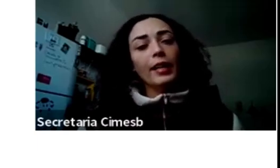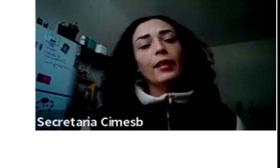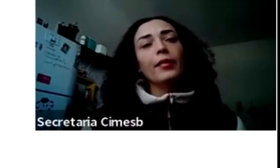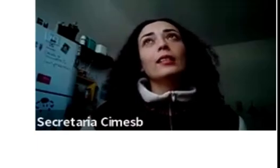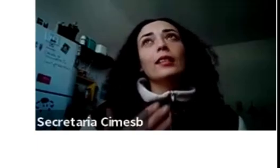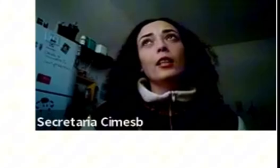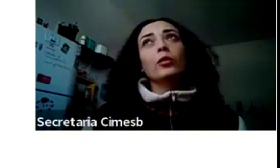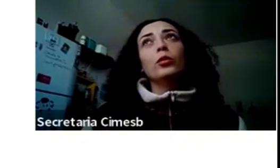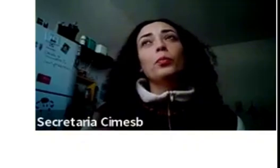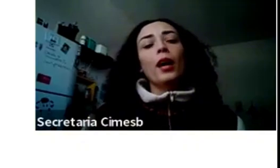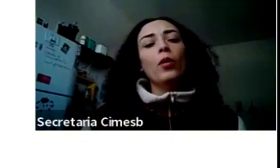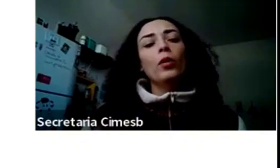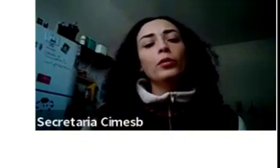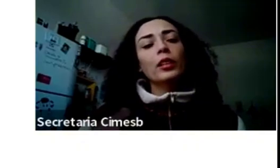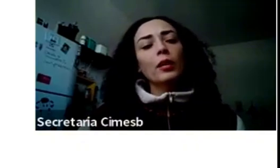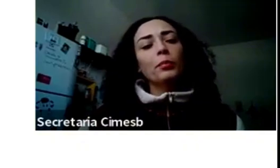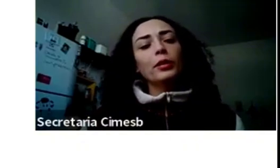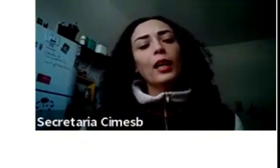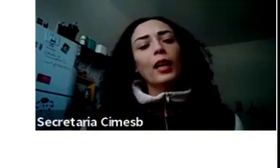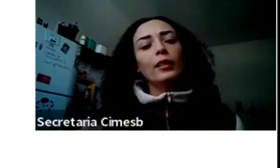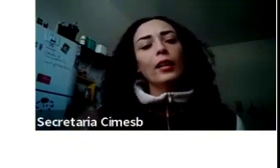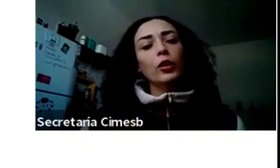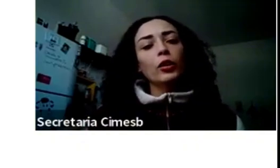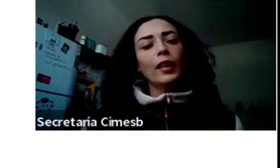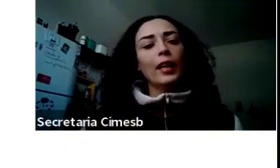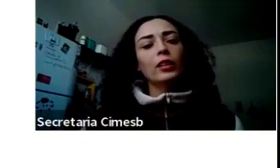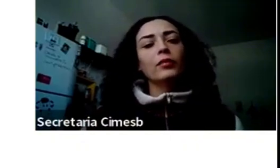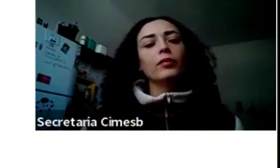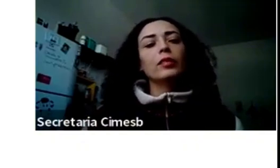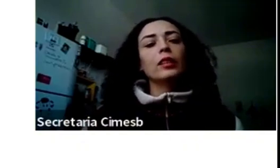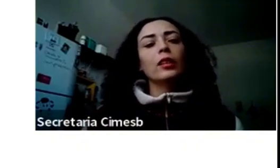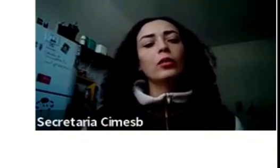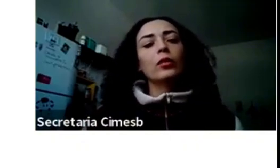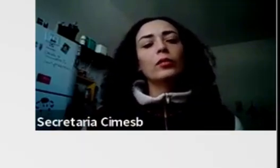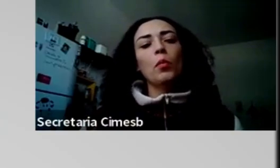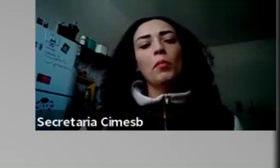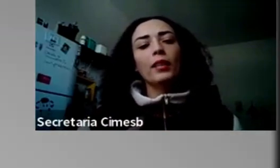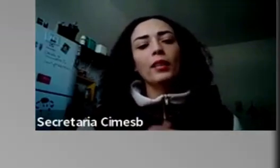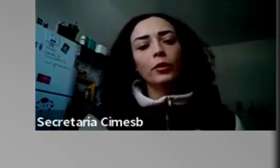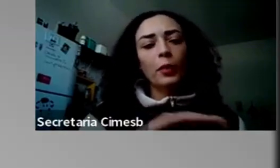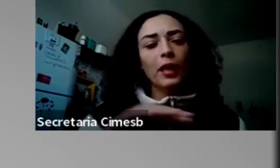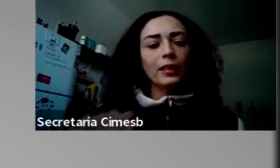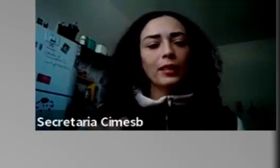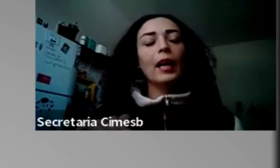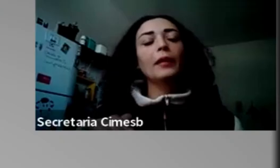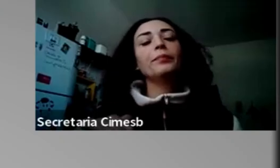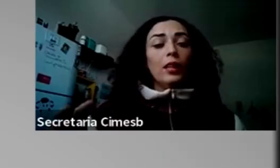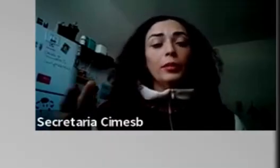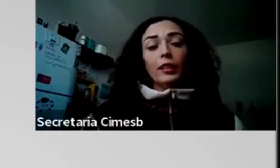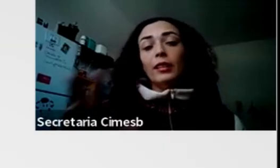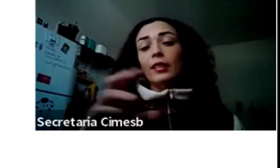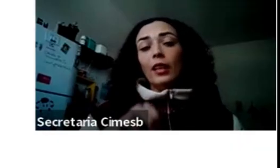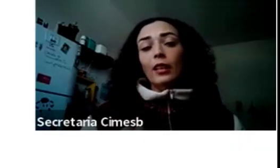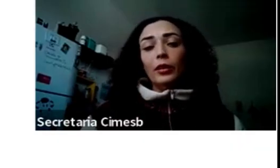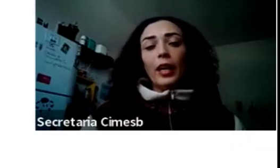que vai trazendo para outros campos da sociedade. Então, começa a normalizar